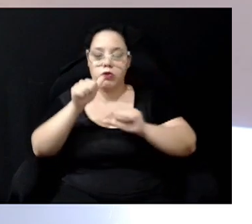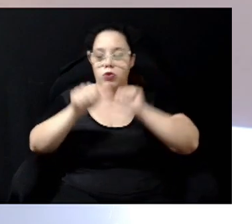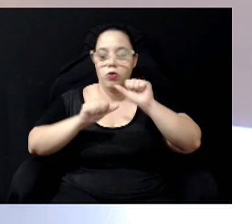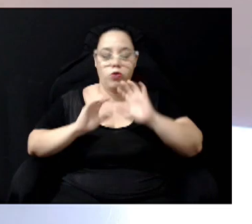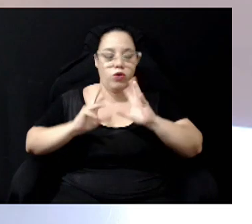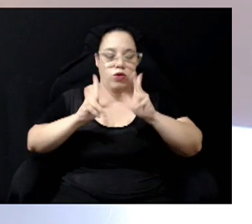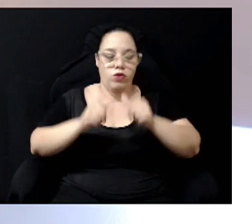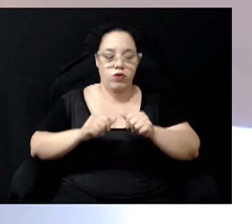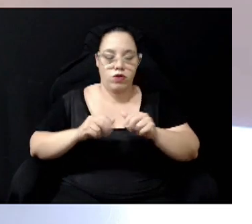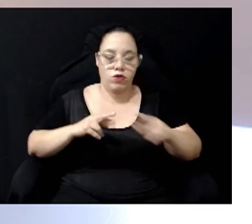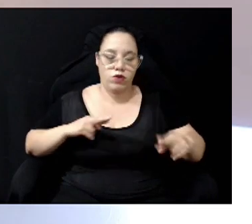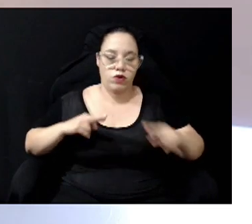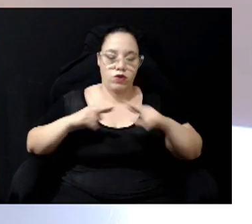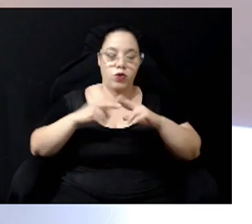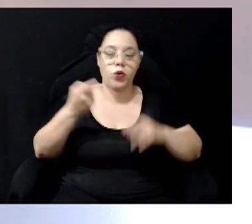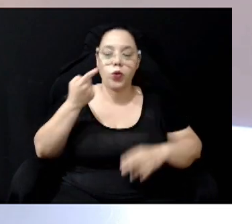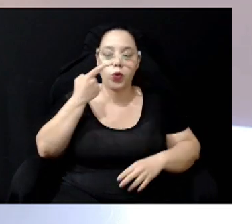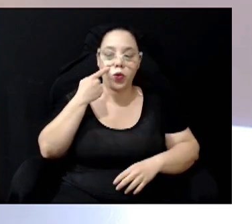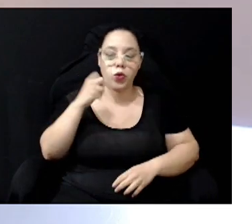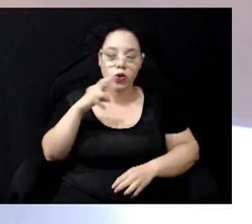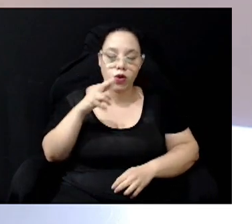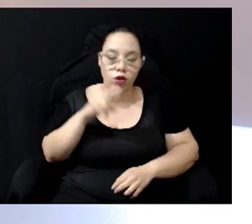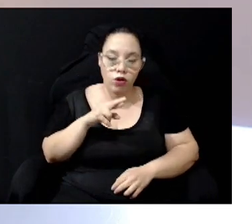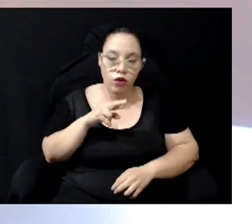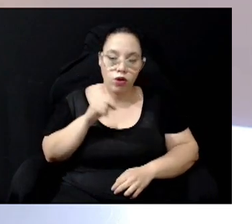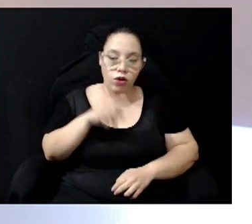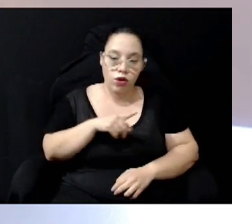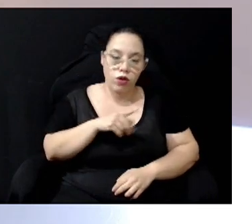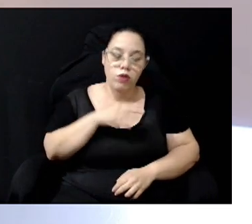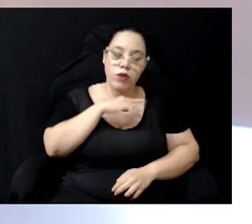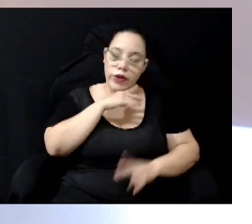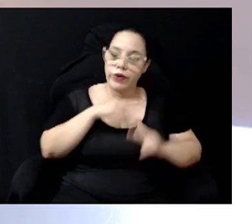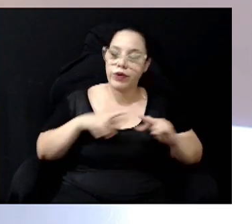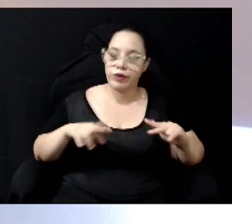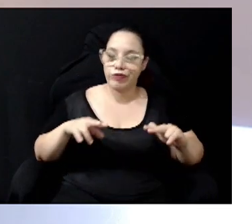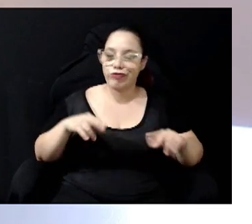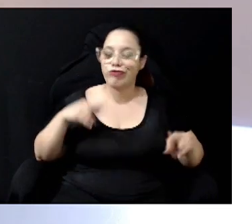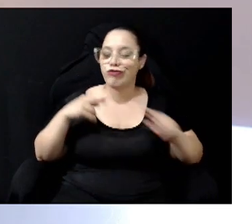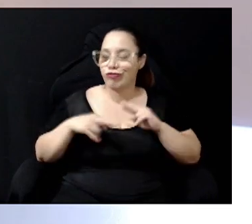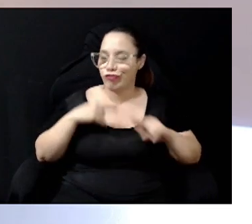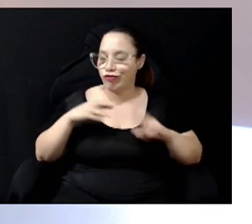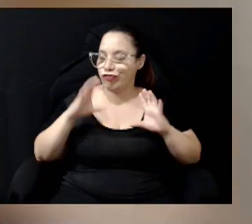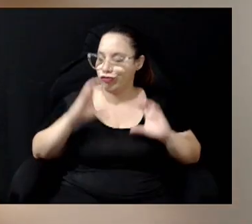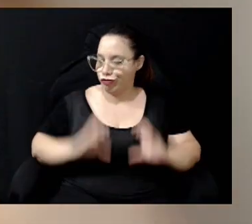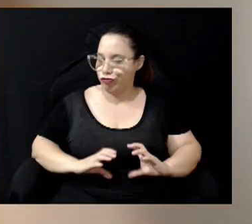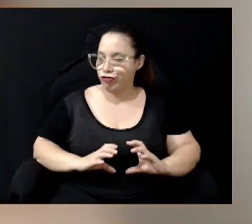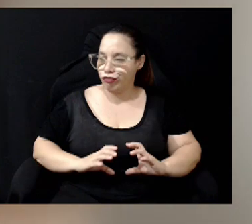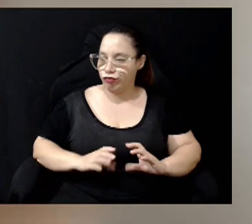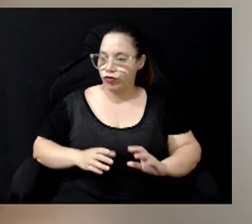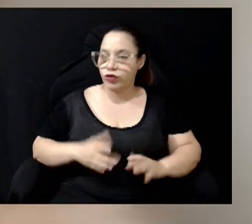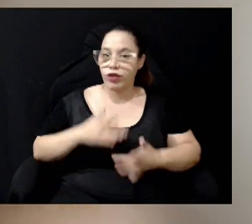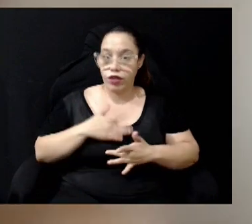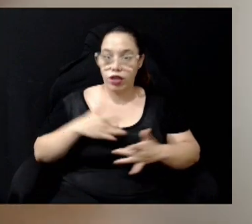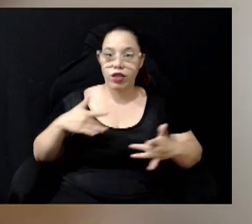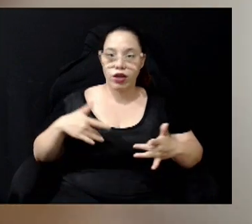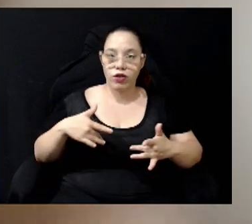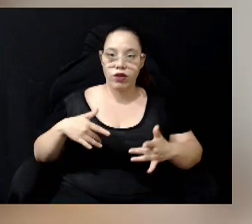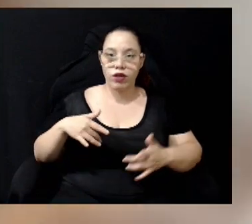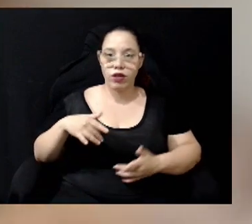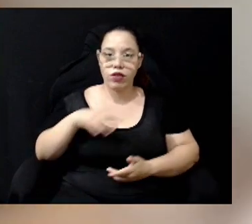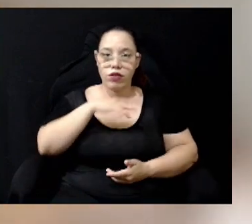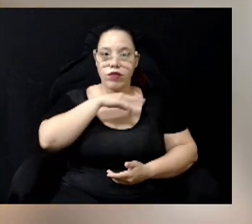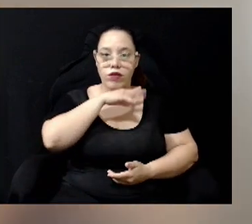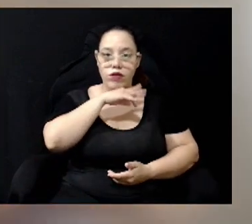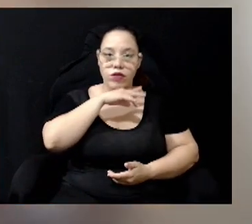o olhar do tutor para o animal e também isso reflete no comportamento e na saúde do animal, porque o físico ele é o último